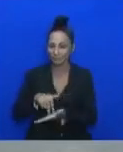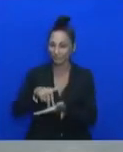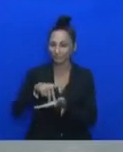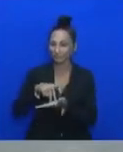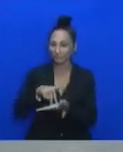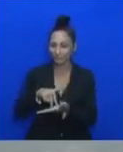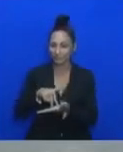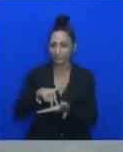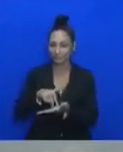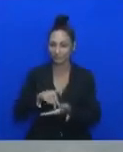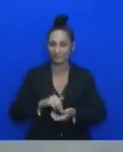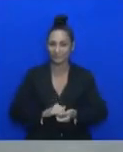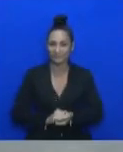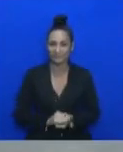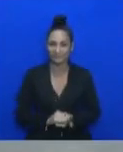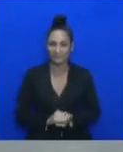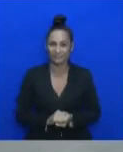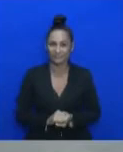posição.